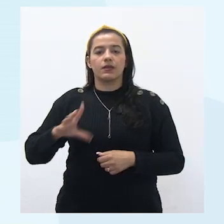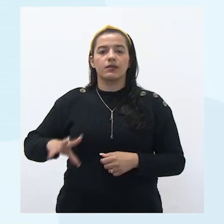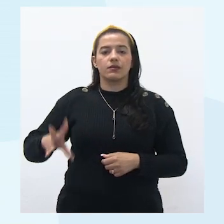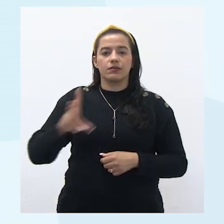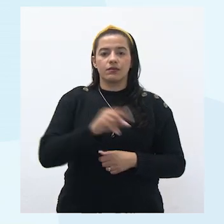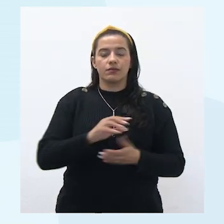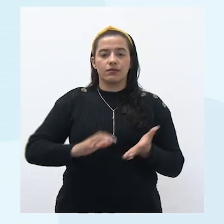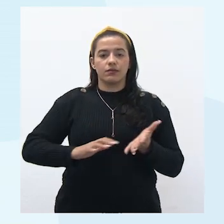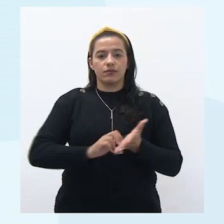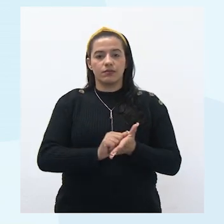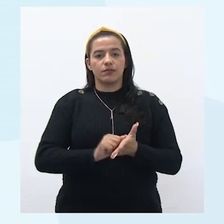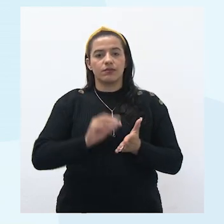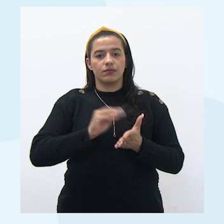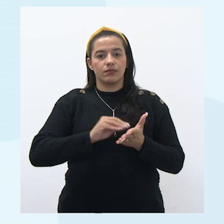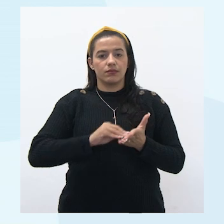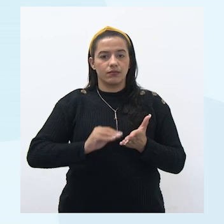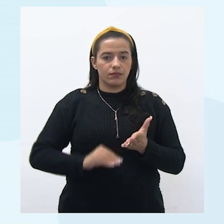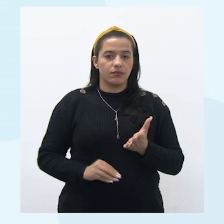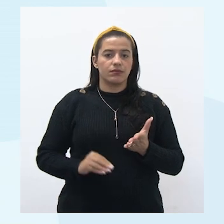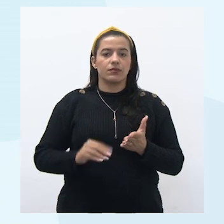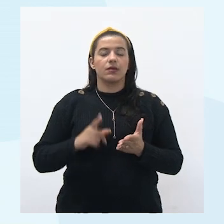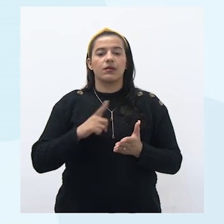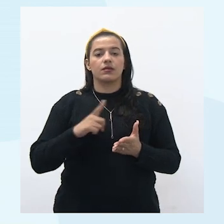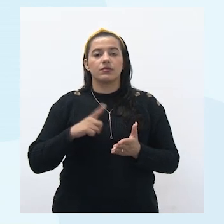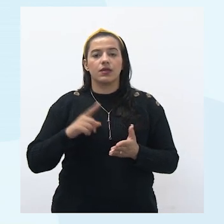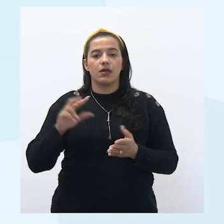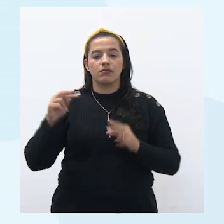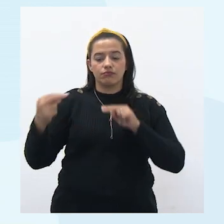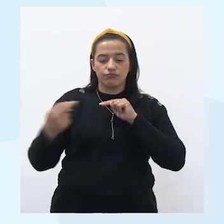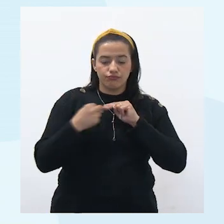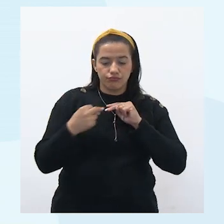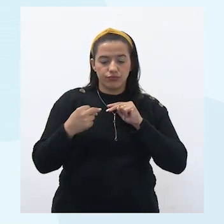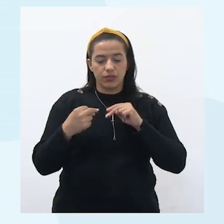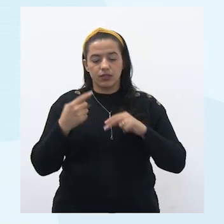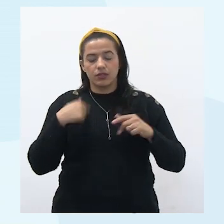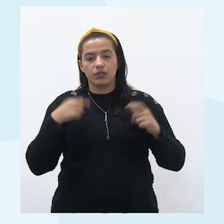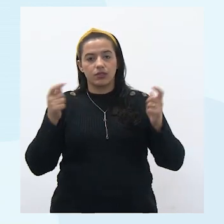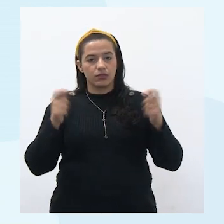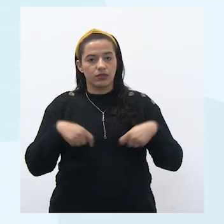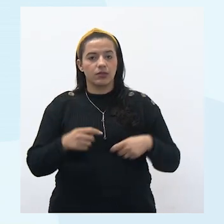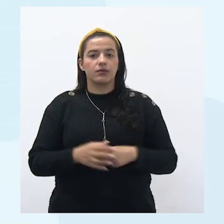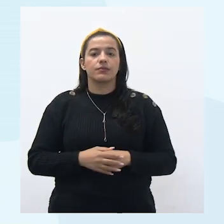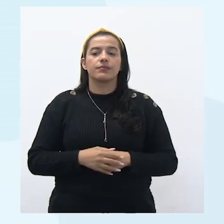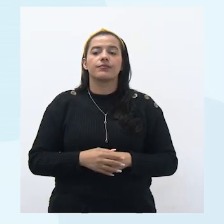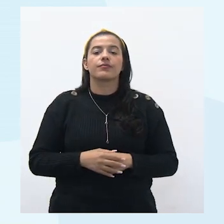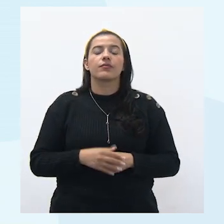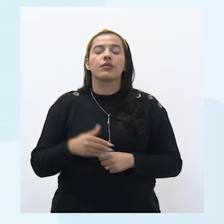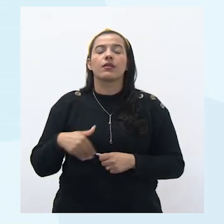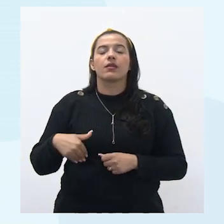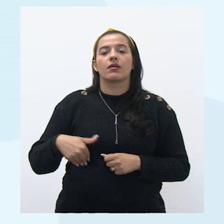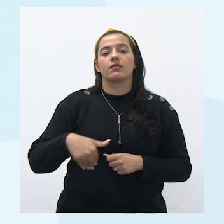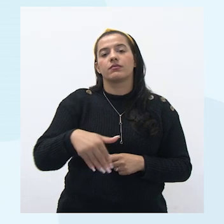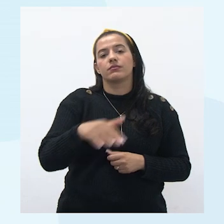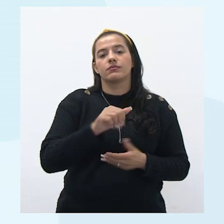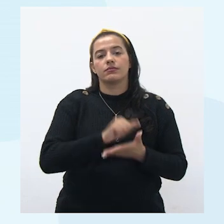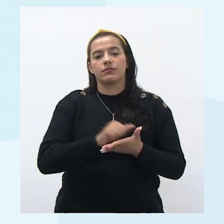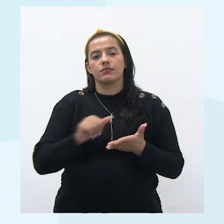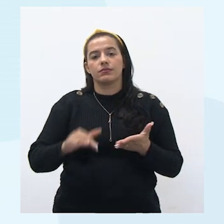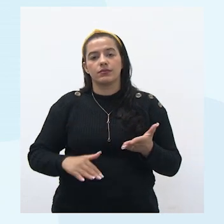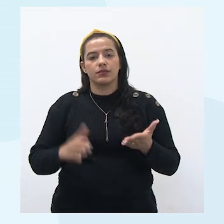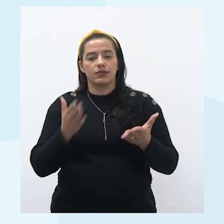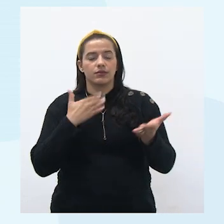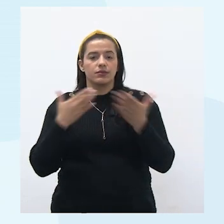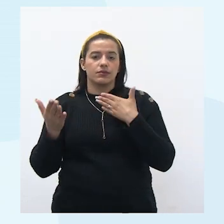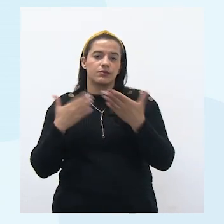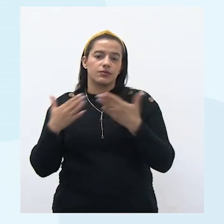esse preenchimento baseado em rubricas, ele se olha naquele momento, faz, a partir desse exercício, um diálogo